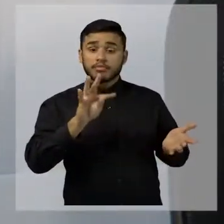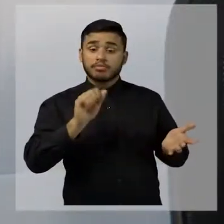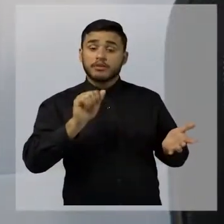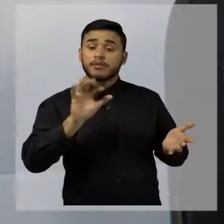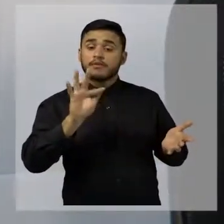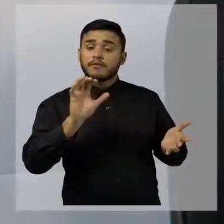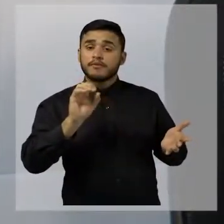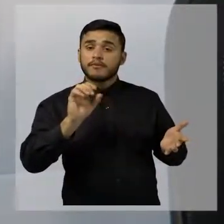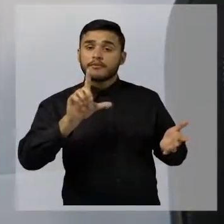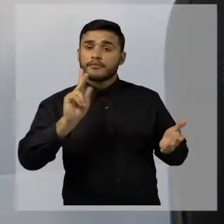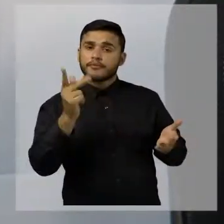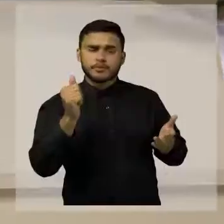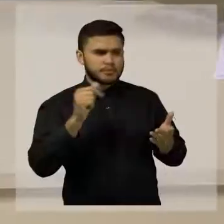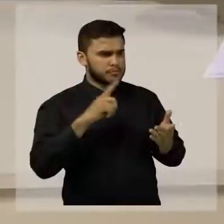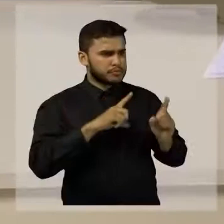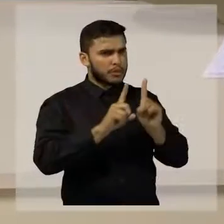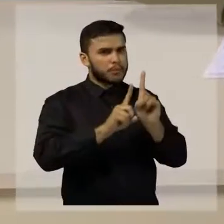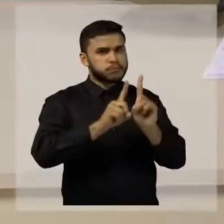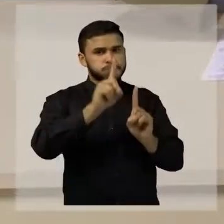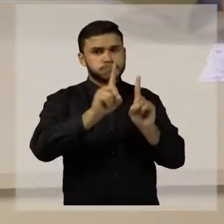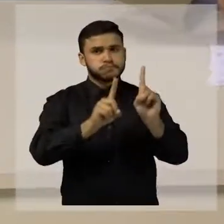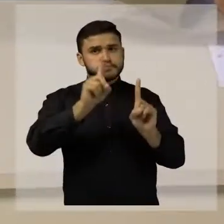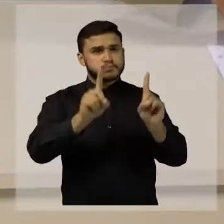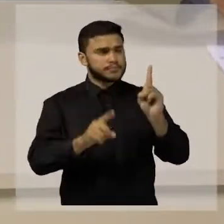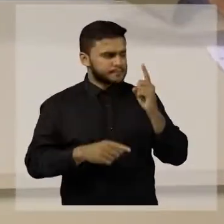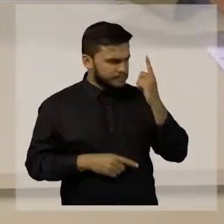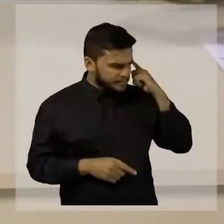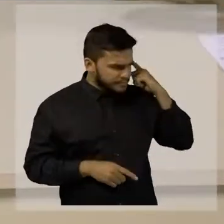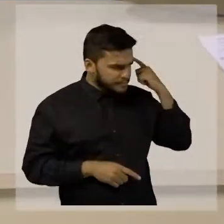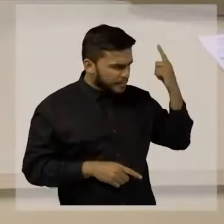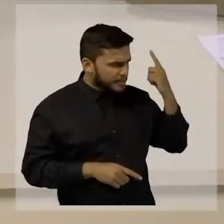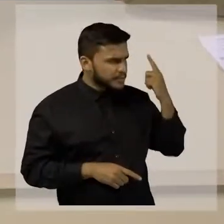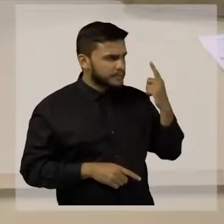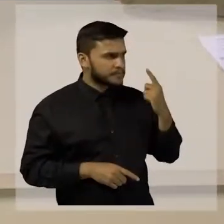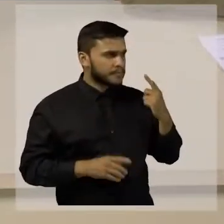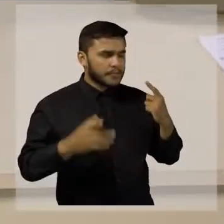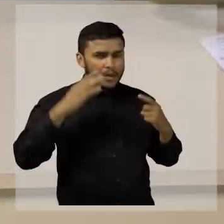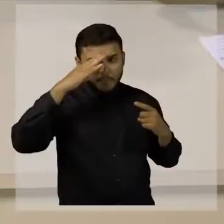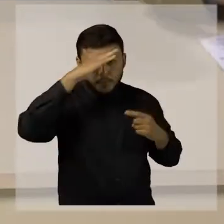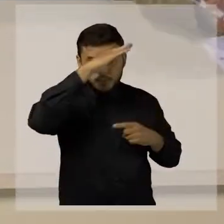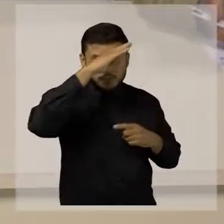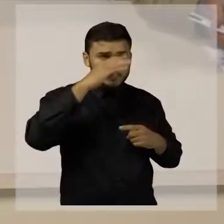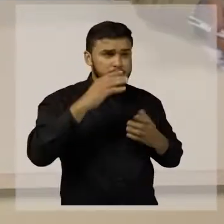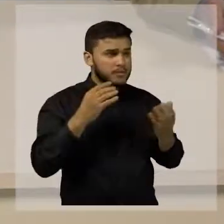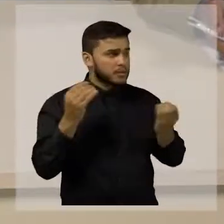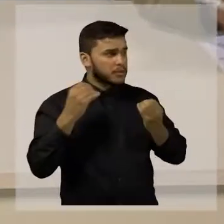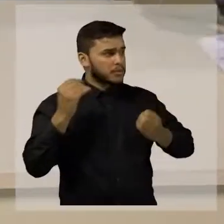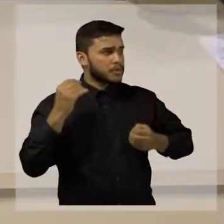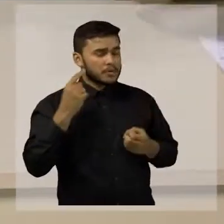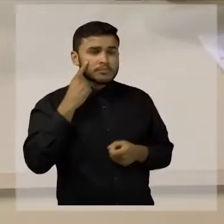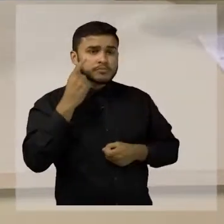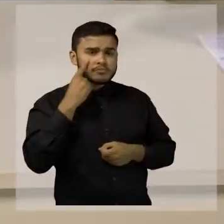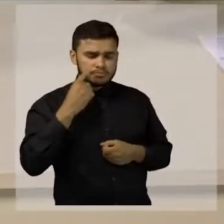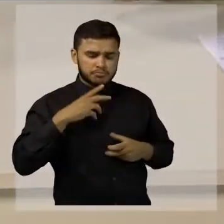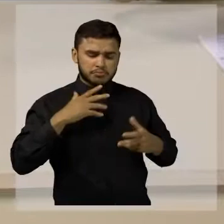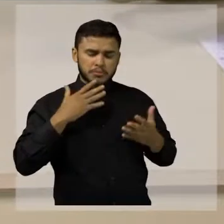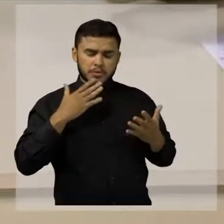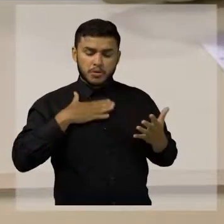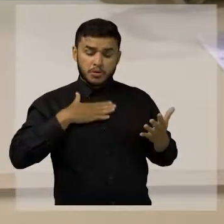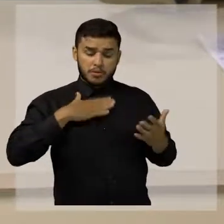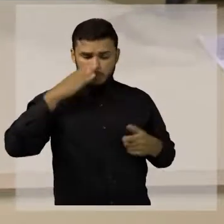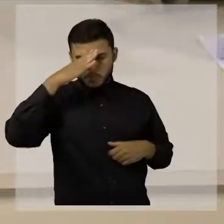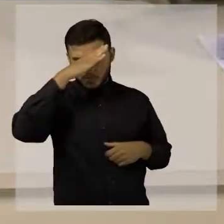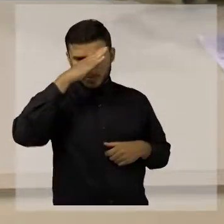isto do presidente tem influenciado na sua avaliação pessoal ou é na avaliação do governo? Porque houve realmente